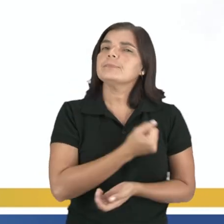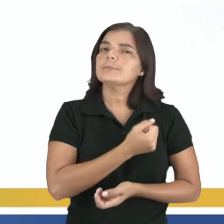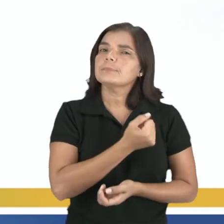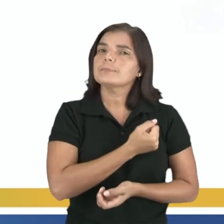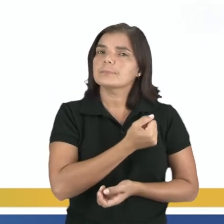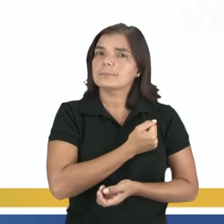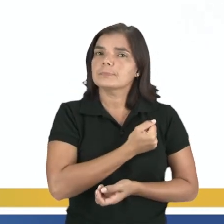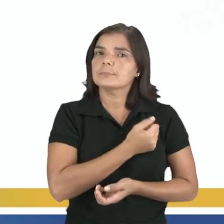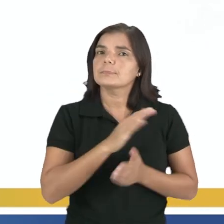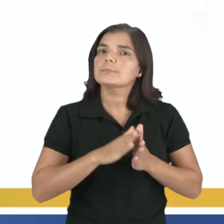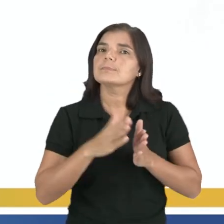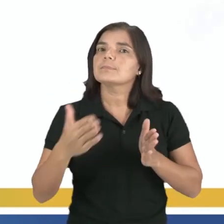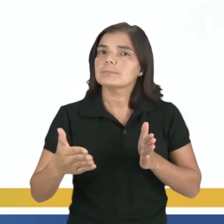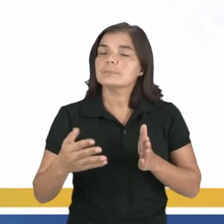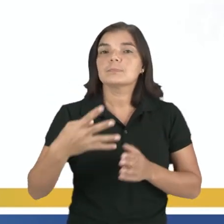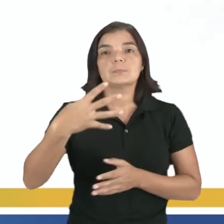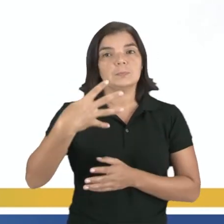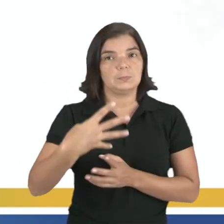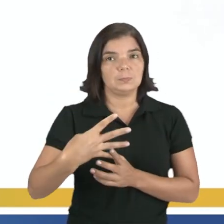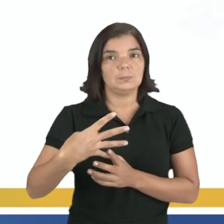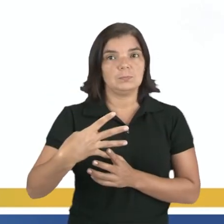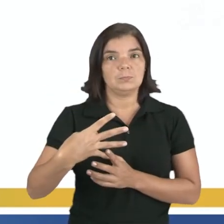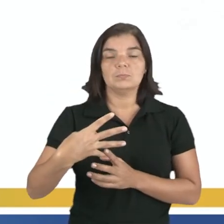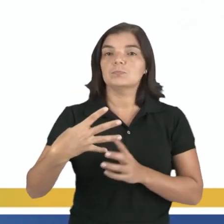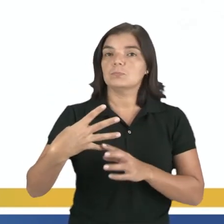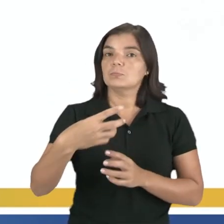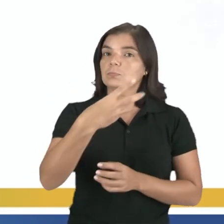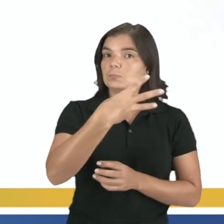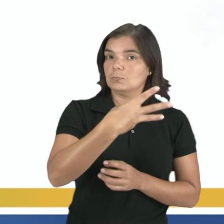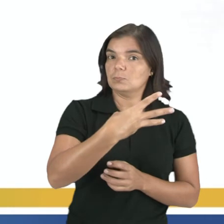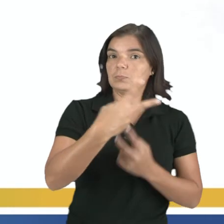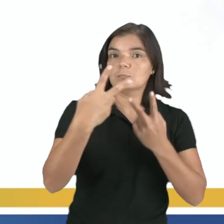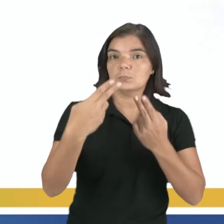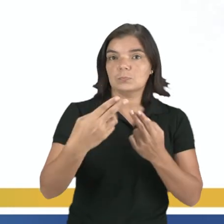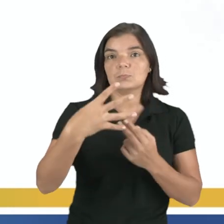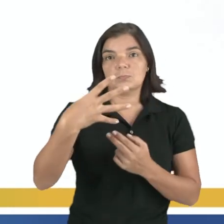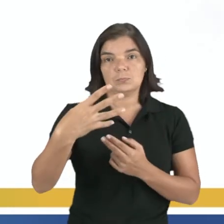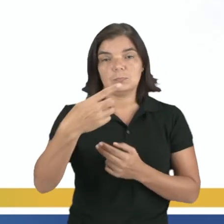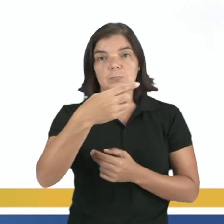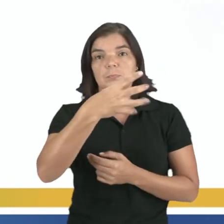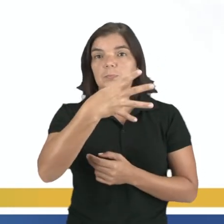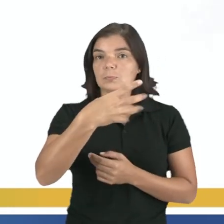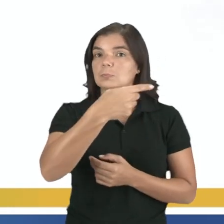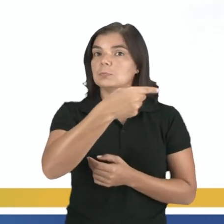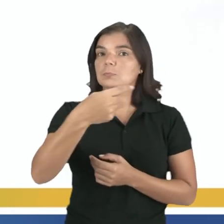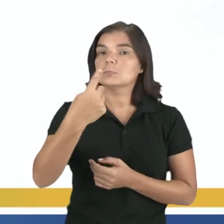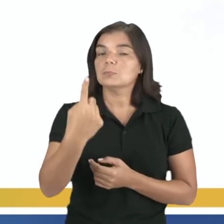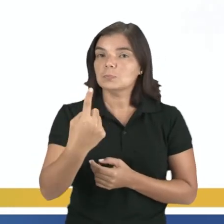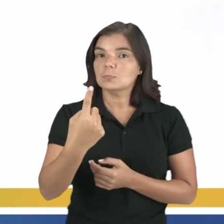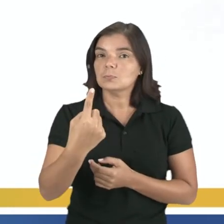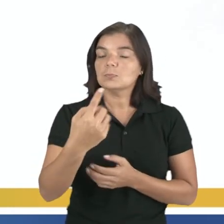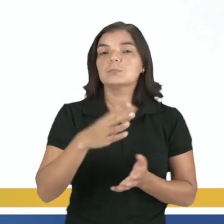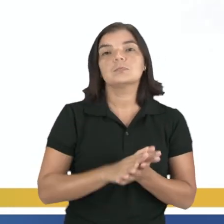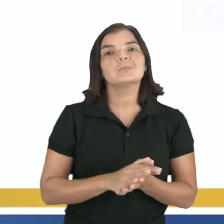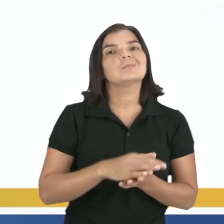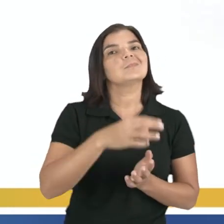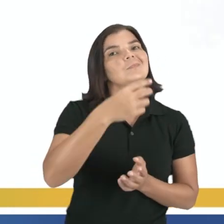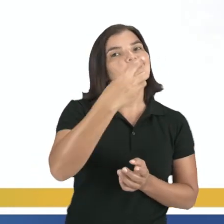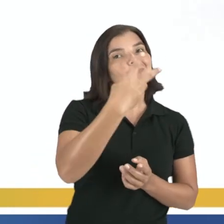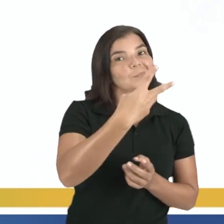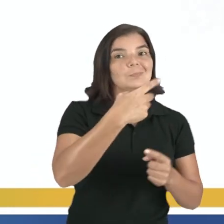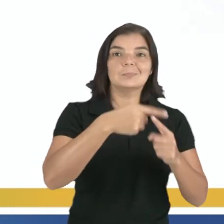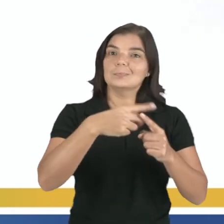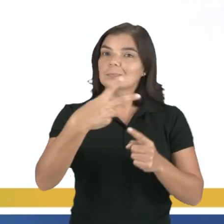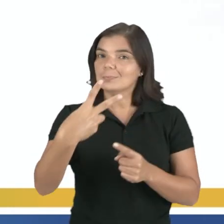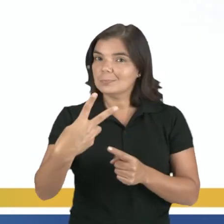sucede o 3? É o número 4. Então, o 3 é a mesma coisa que 4 menos 1. Mas o 4 é a mesma coisa que 2 vezes 2,